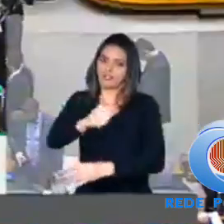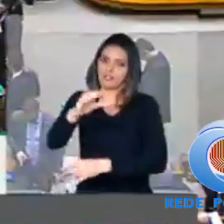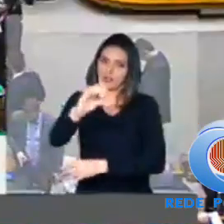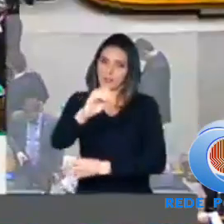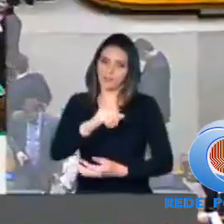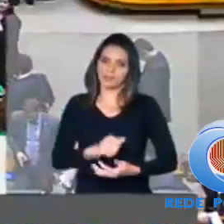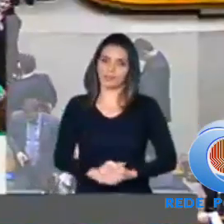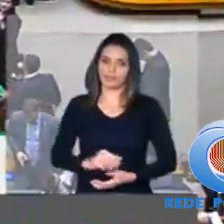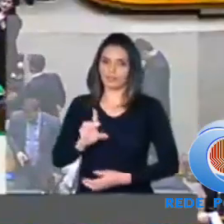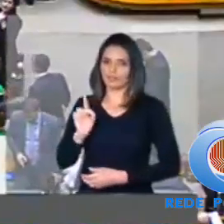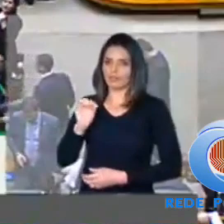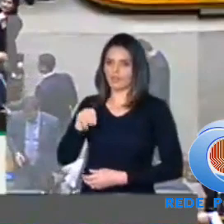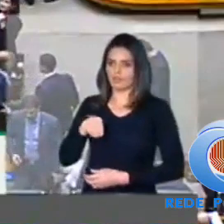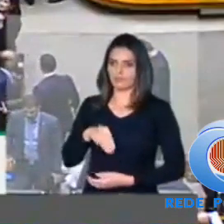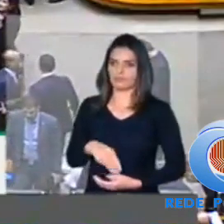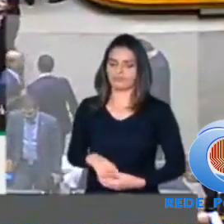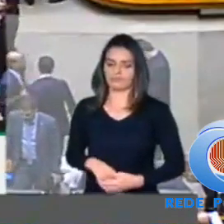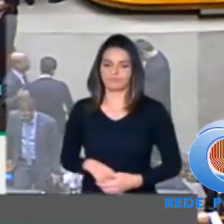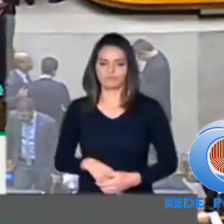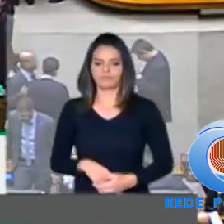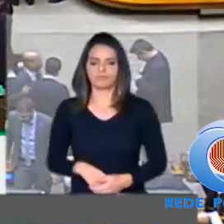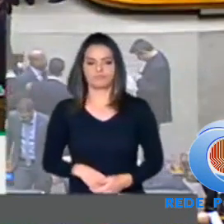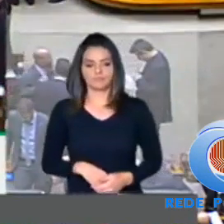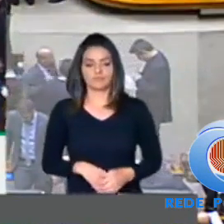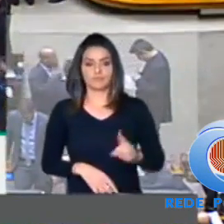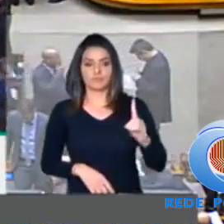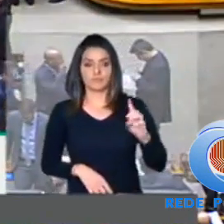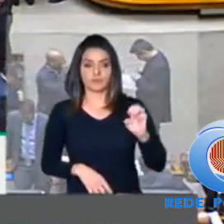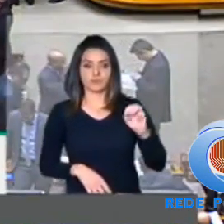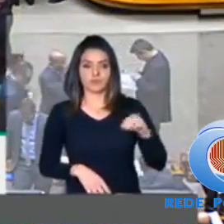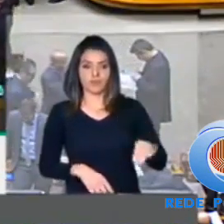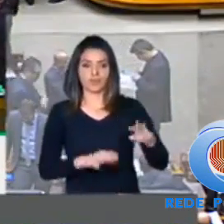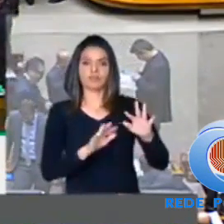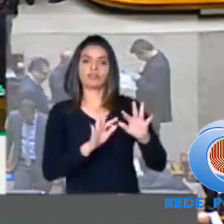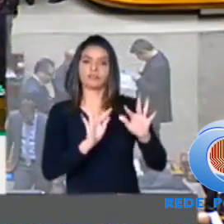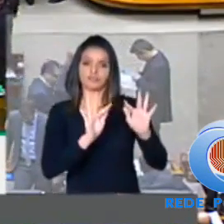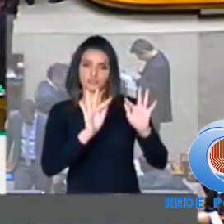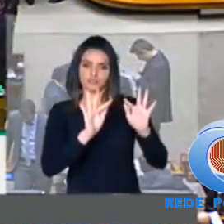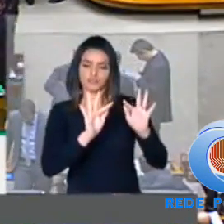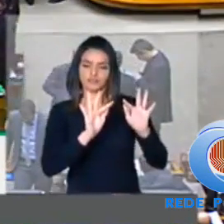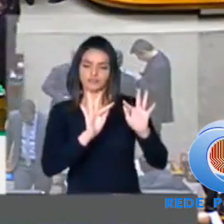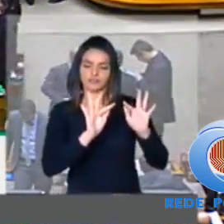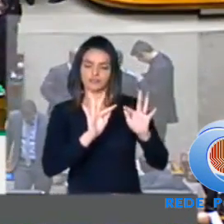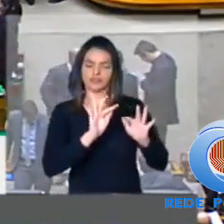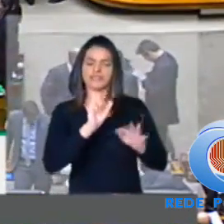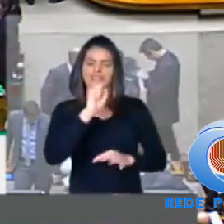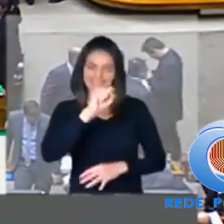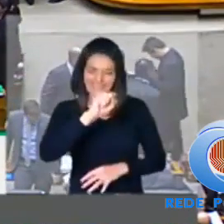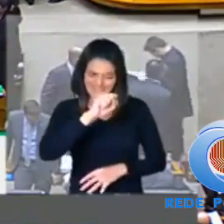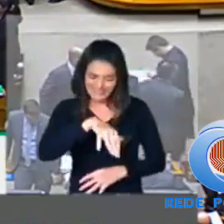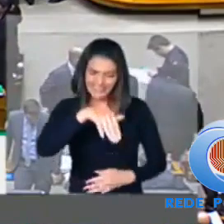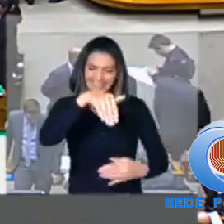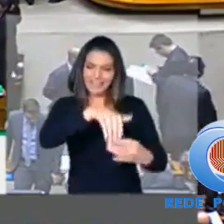Democratas, presidente. Como voto, democrata? Democratas vota sim para encerrar a burocracia